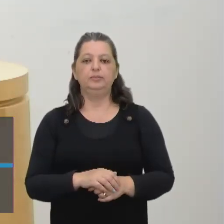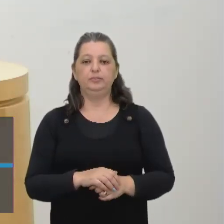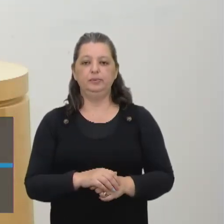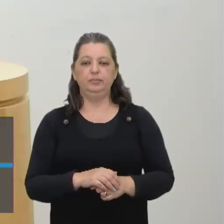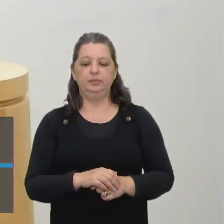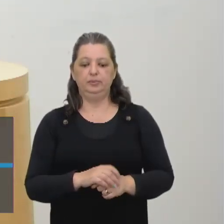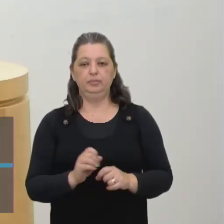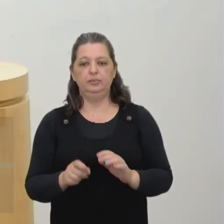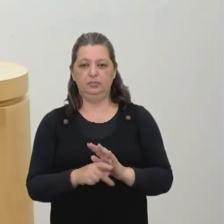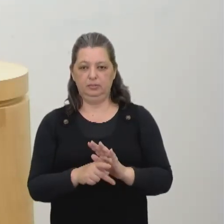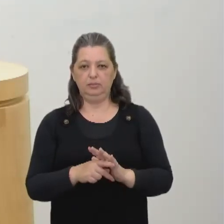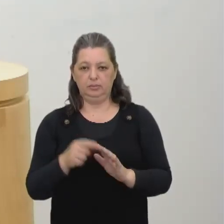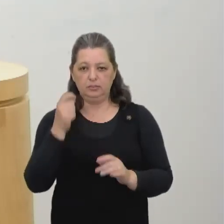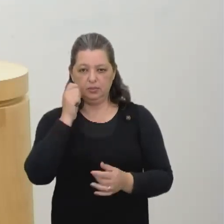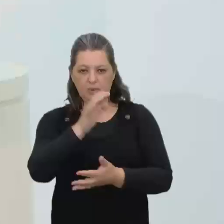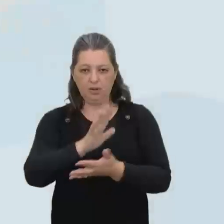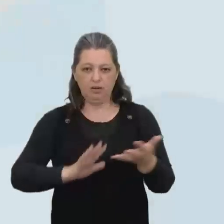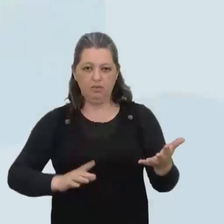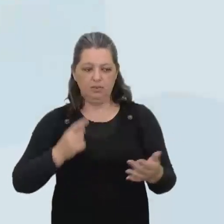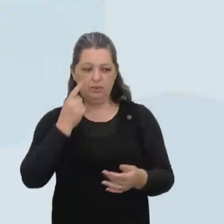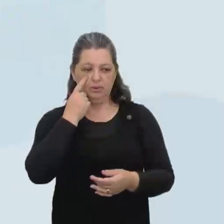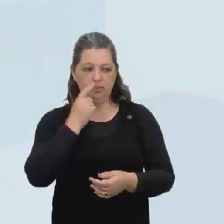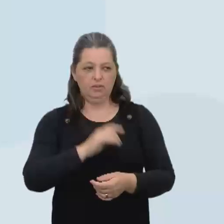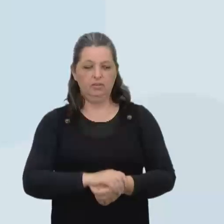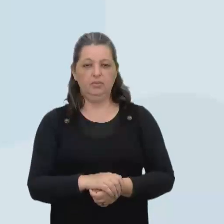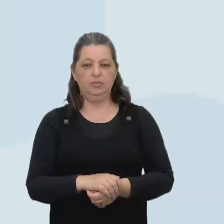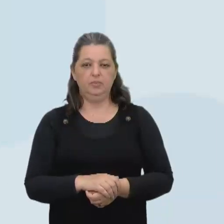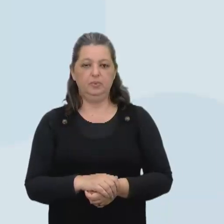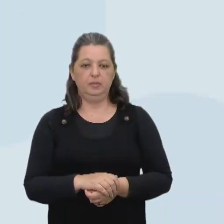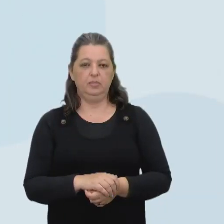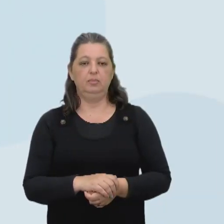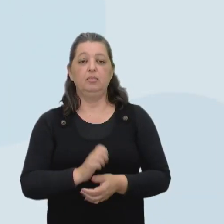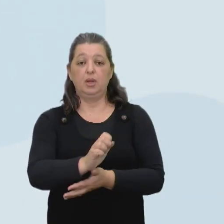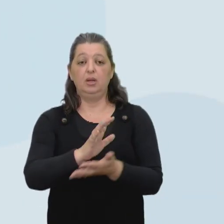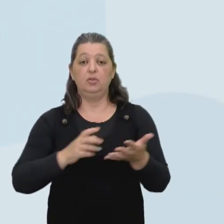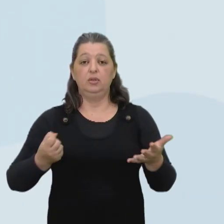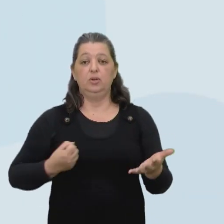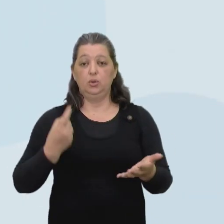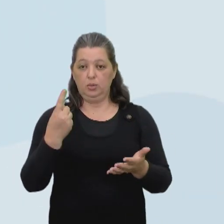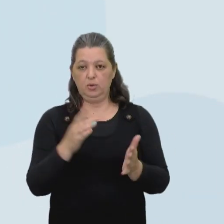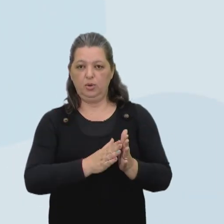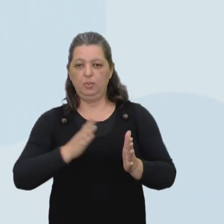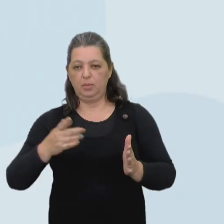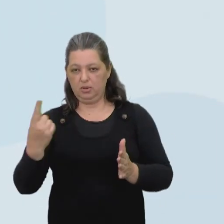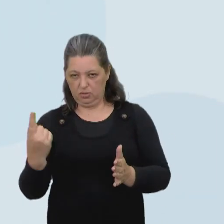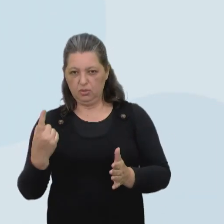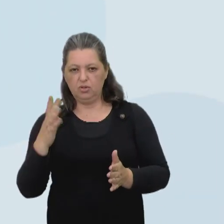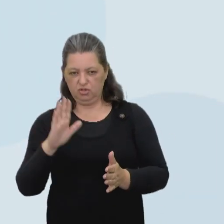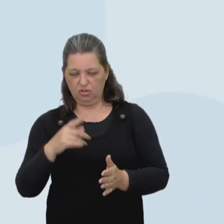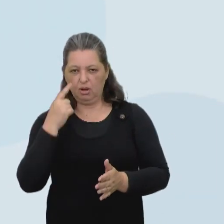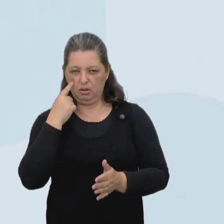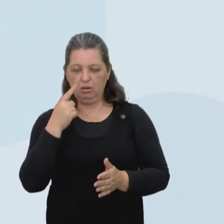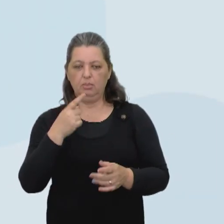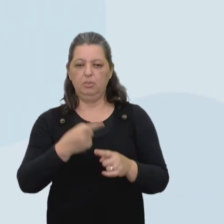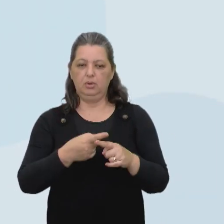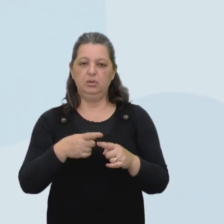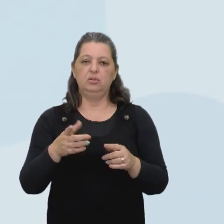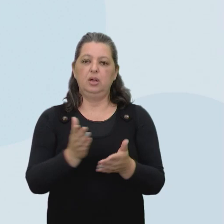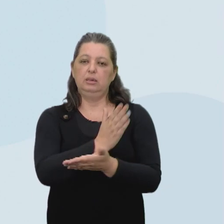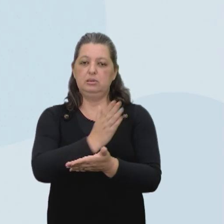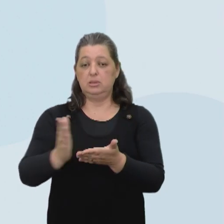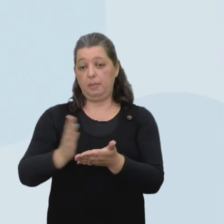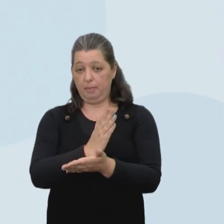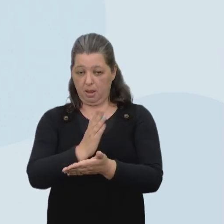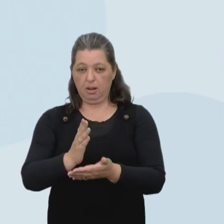tá? Vamos para mais uma atividade? Então, posso colocar aí na tela para eles? Olha lá. Atividade 1, parte 1. Se está escrito parte 1 é porque eu separei ela